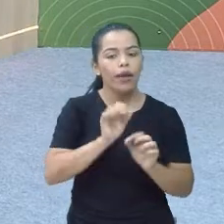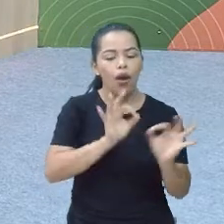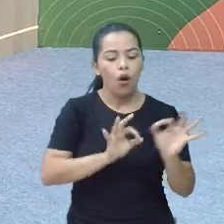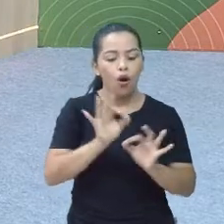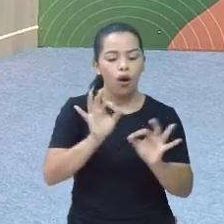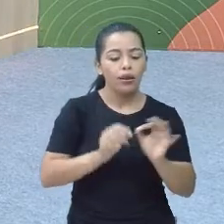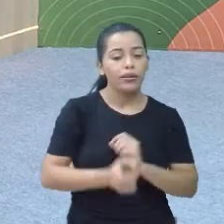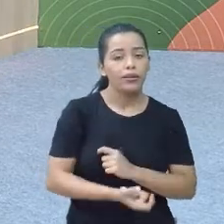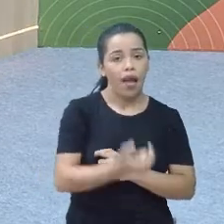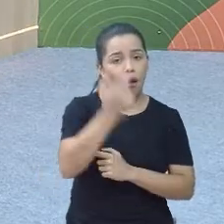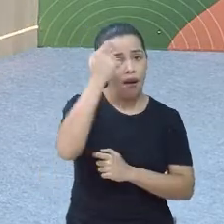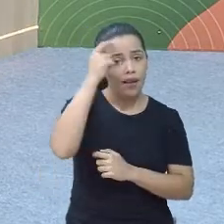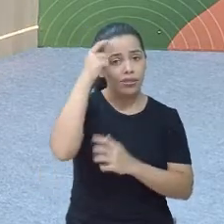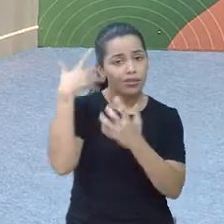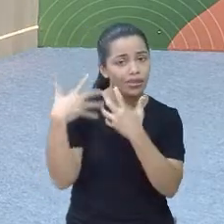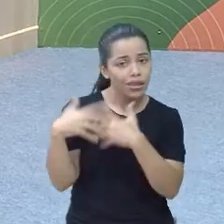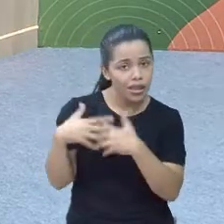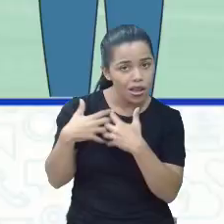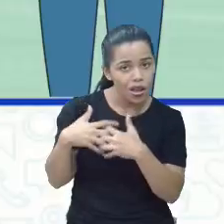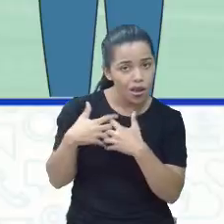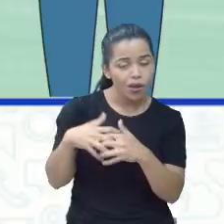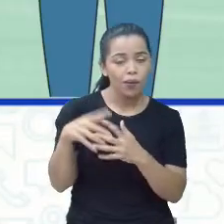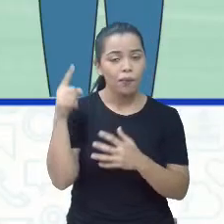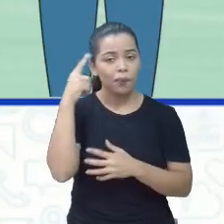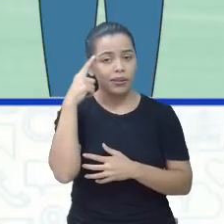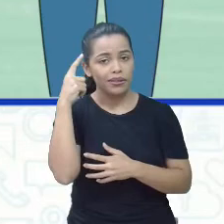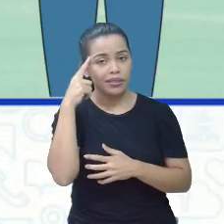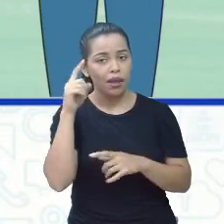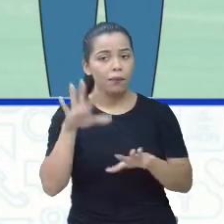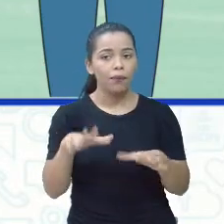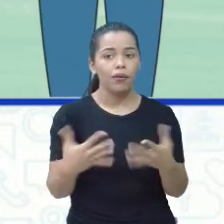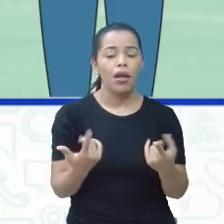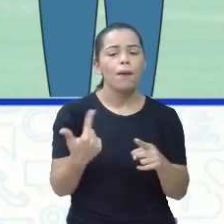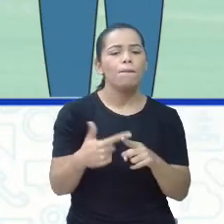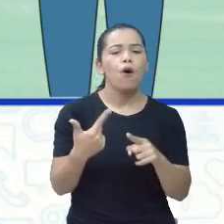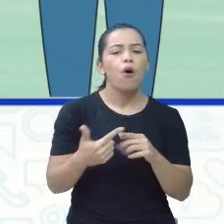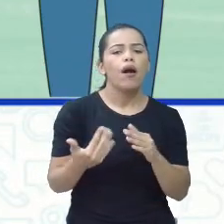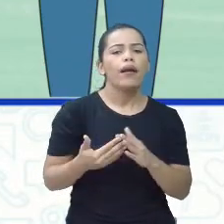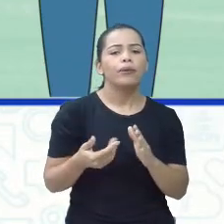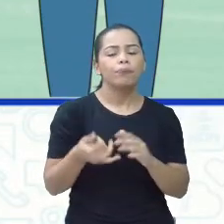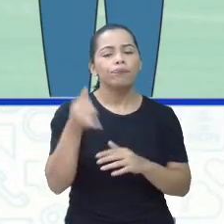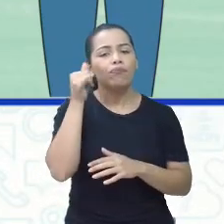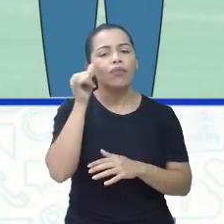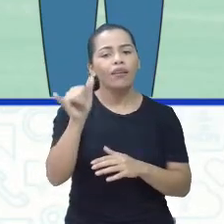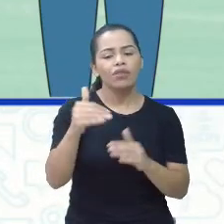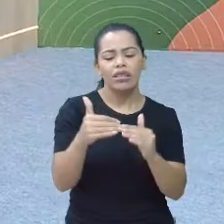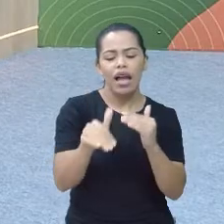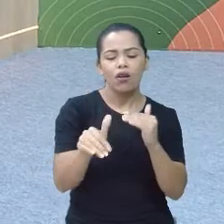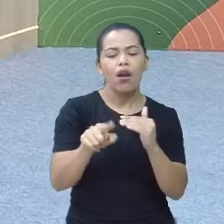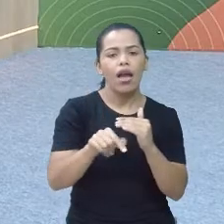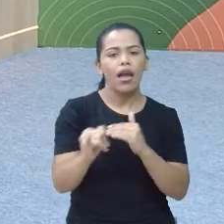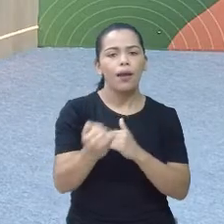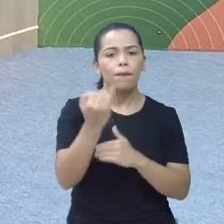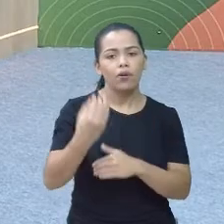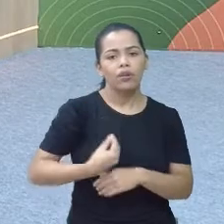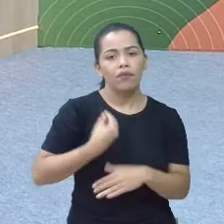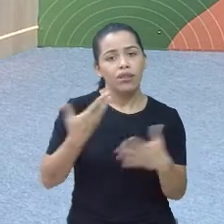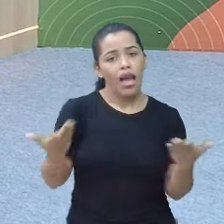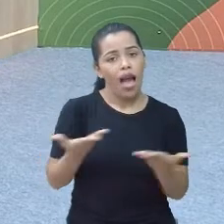pensamento. Mas por que evitar a incoerência? É importante na vida, Viviane. Agora vem o meu momento